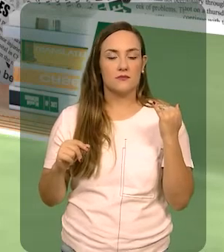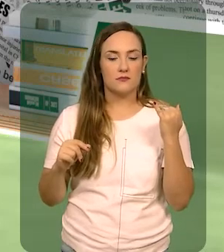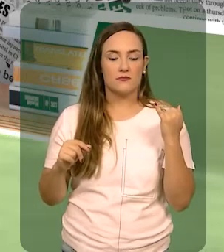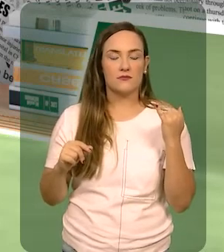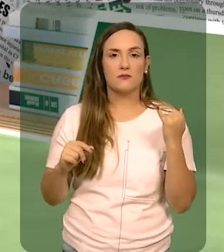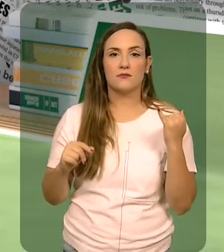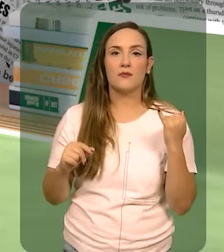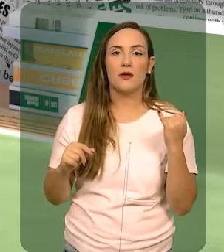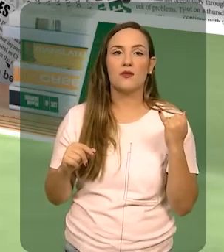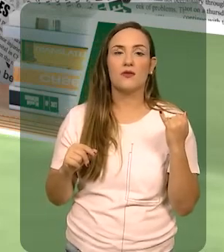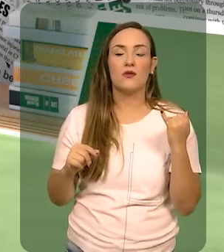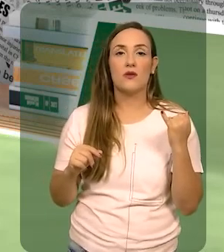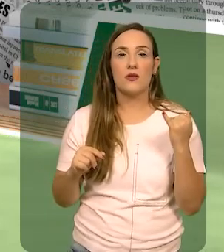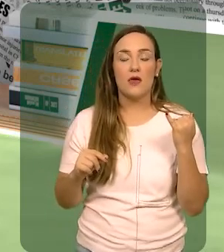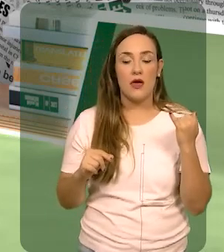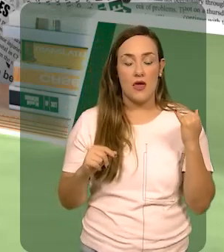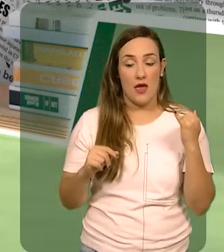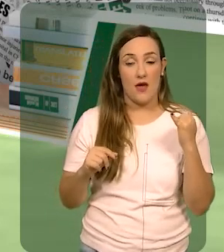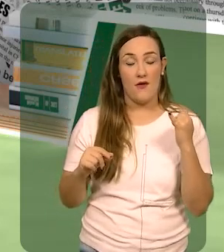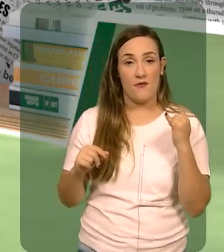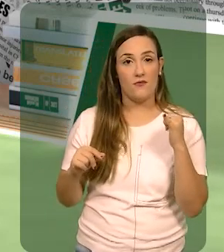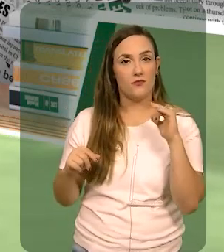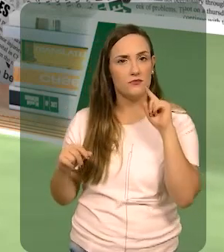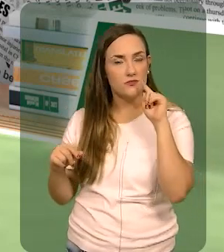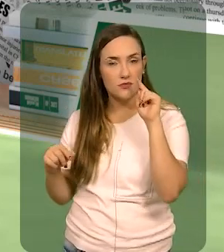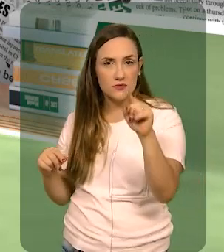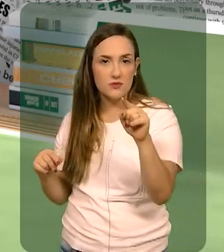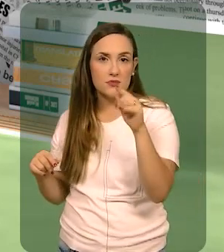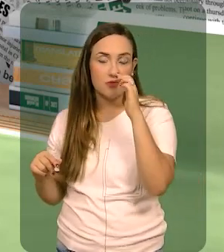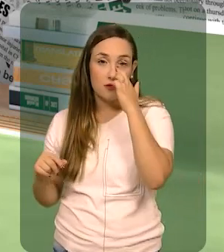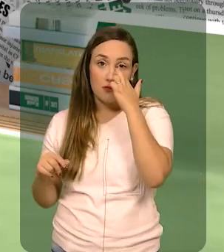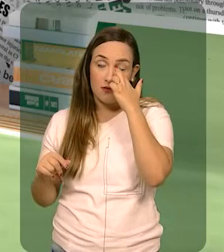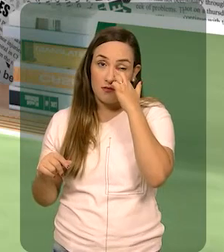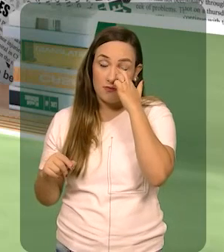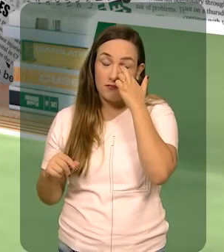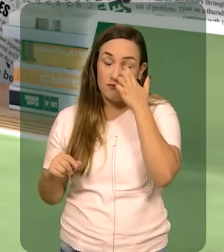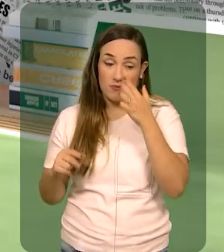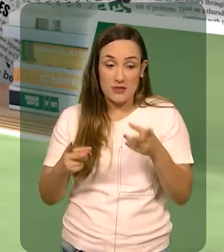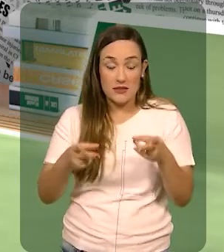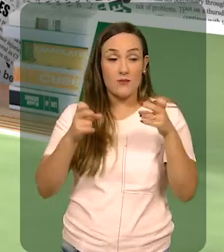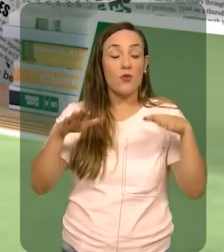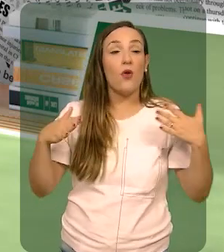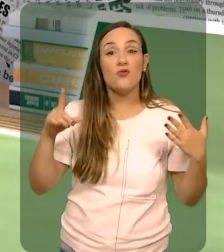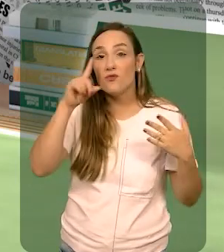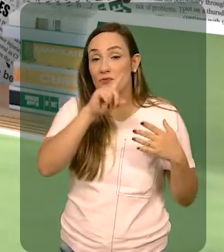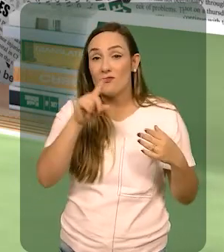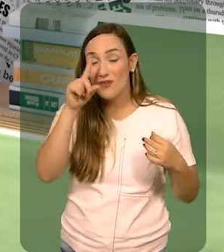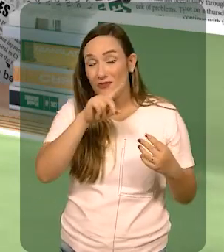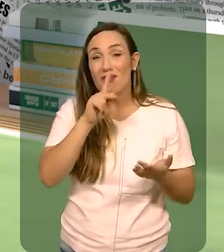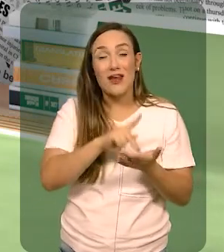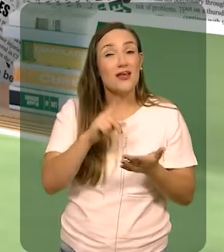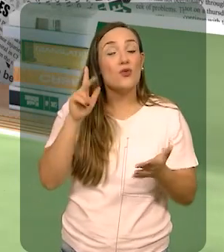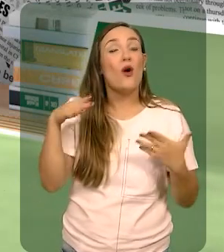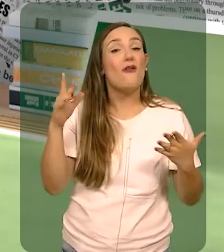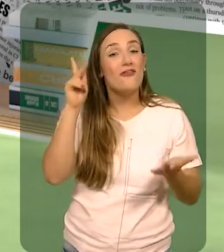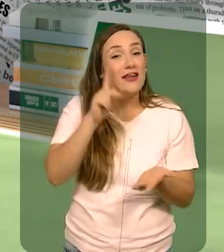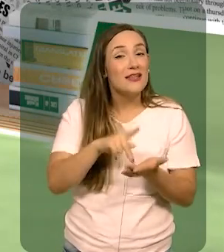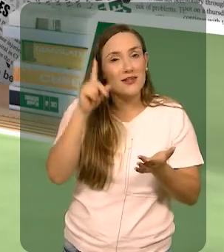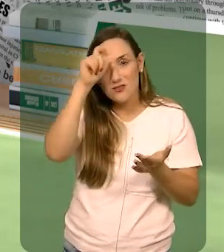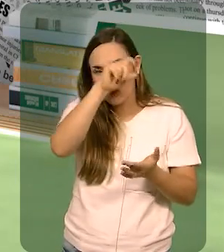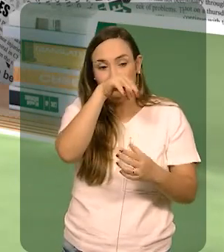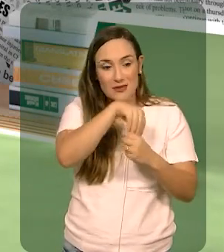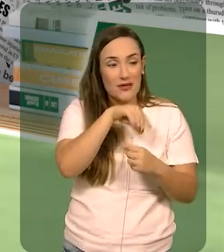você diagnostica qual necessidade que tais grupos, que tais comunidades necessitam, você consegue